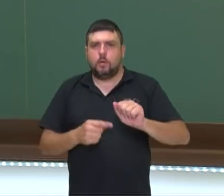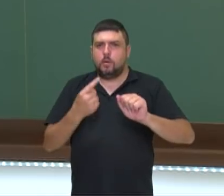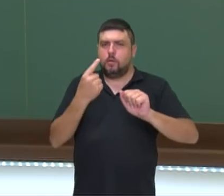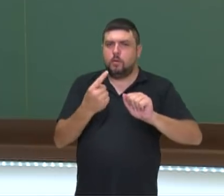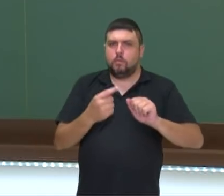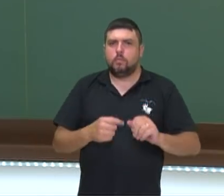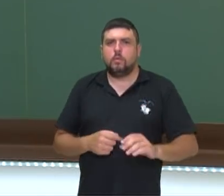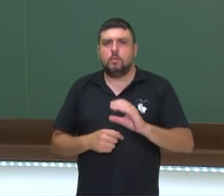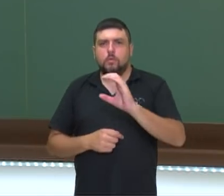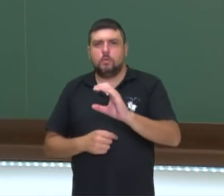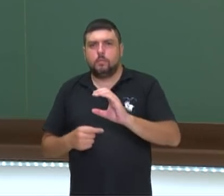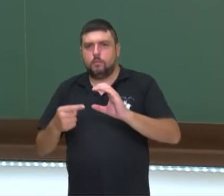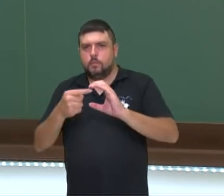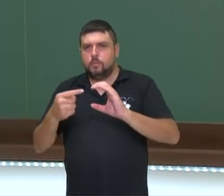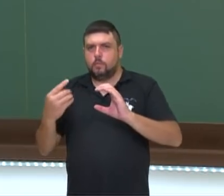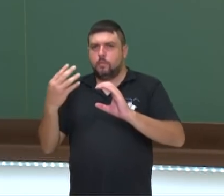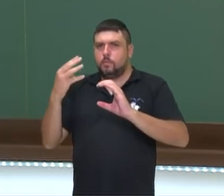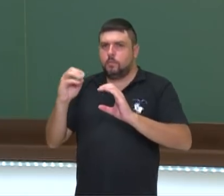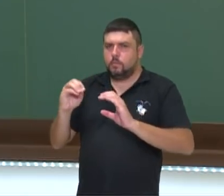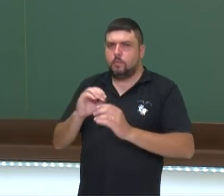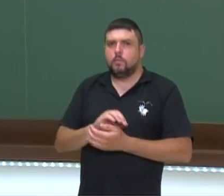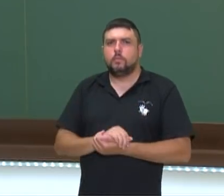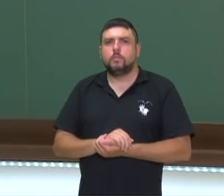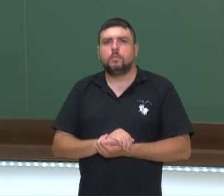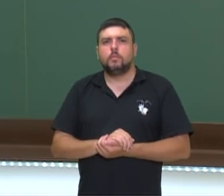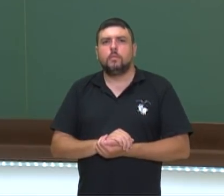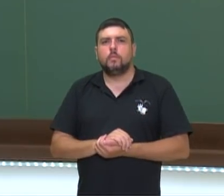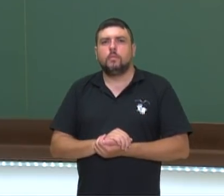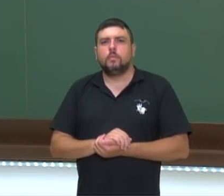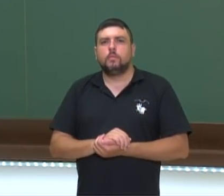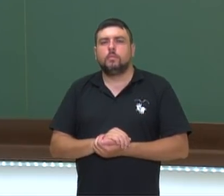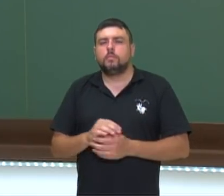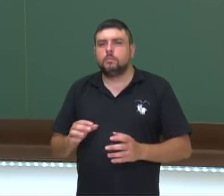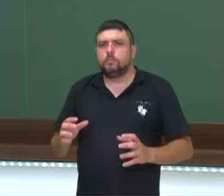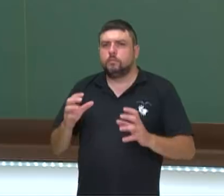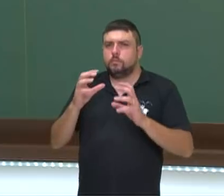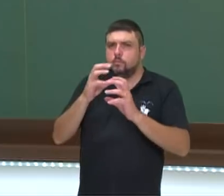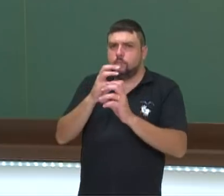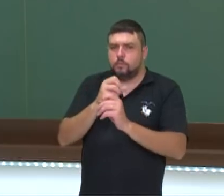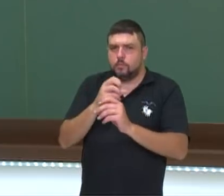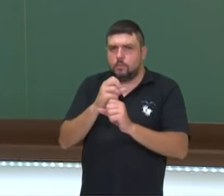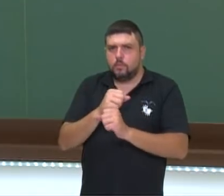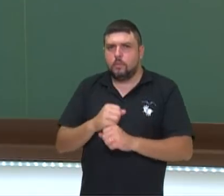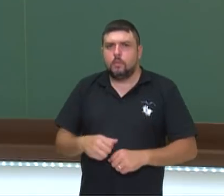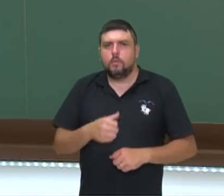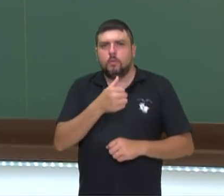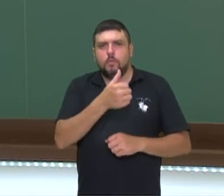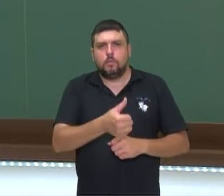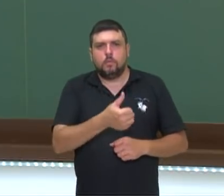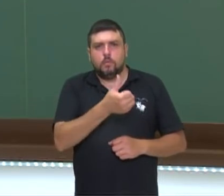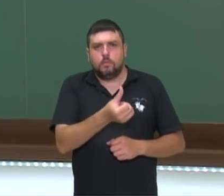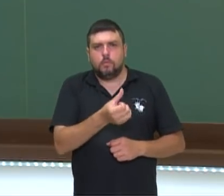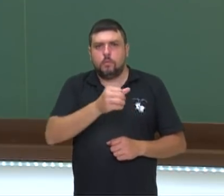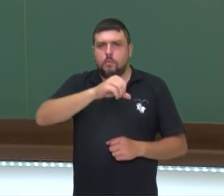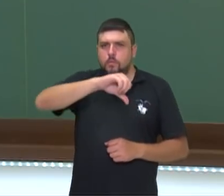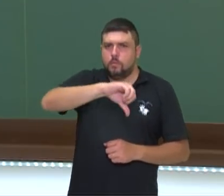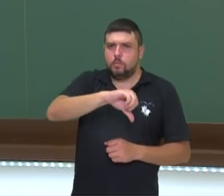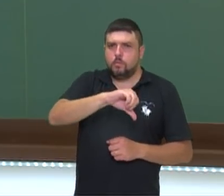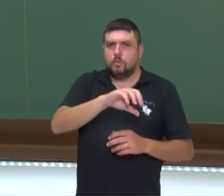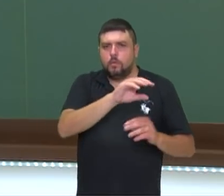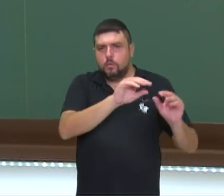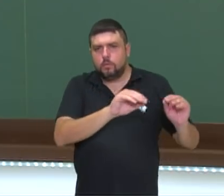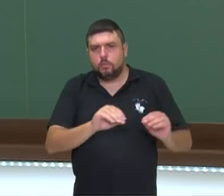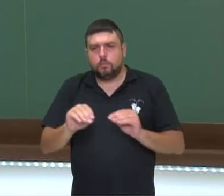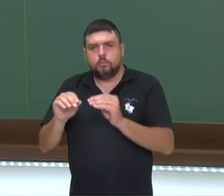de C, menos 40. Fazendo a nossa continha, o discriminante 169, que aplicamos aqui no lugar do